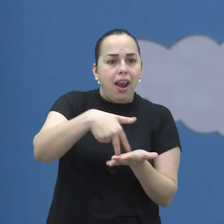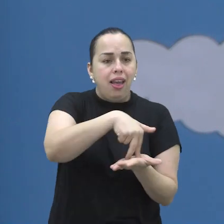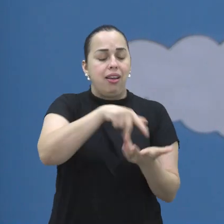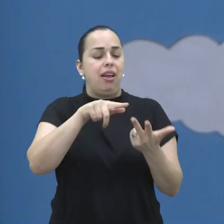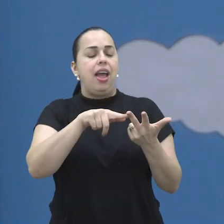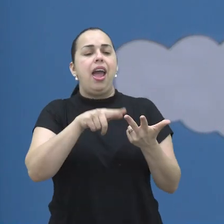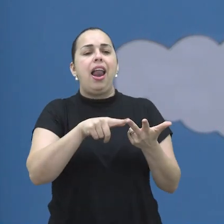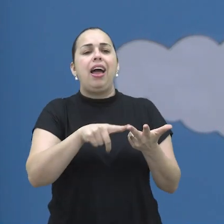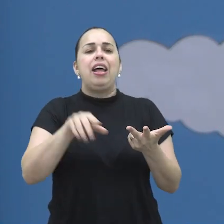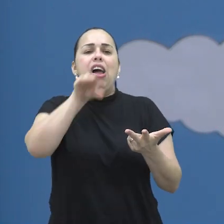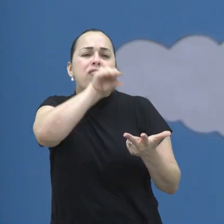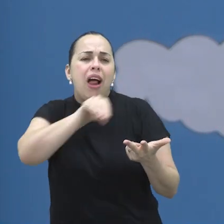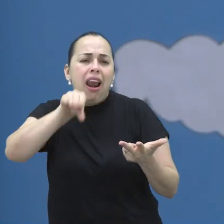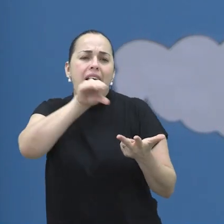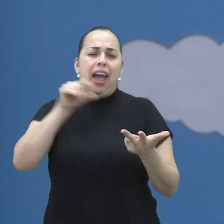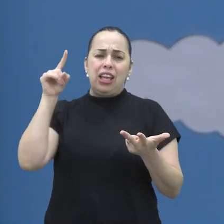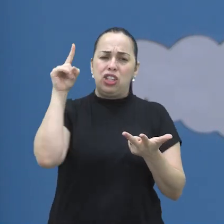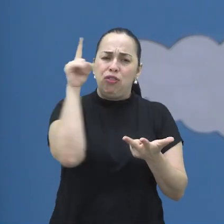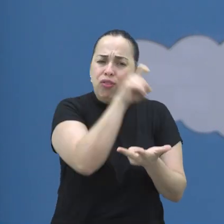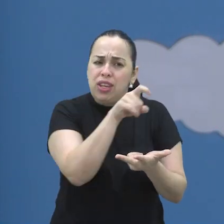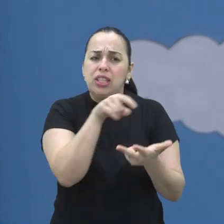dificuldade na fala, ela está com dificuldade